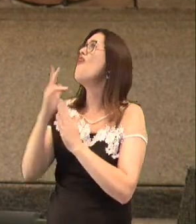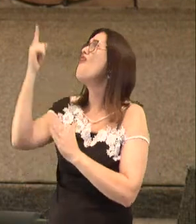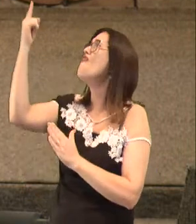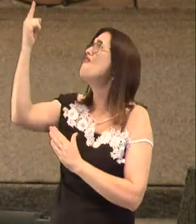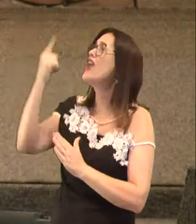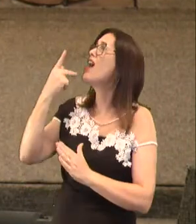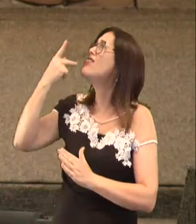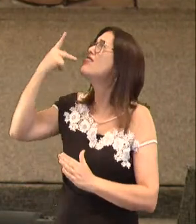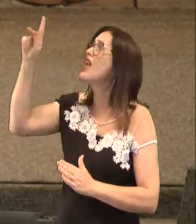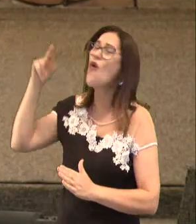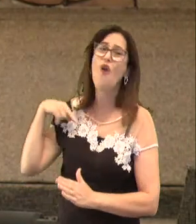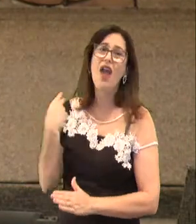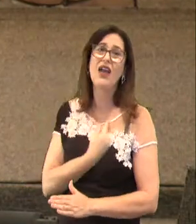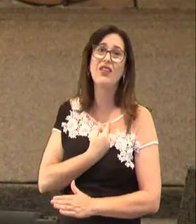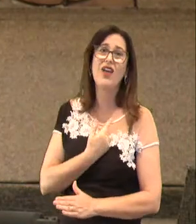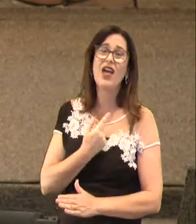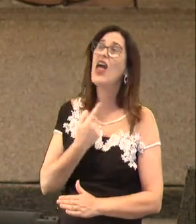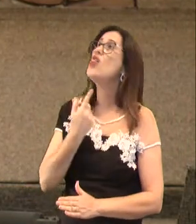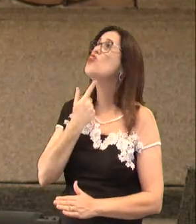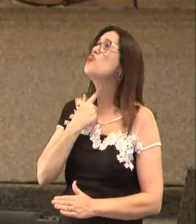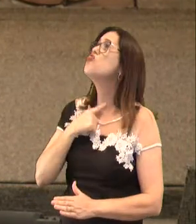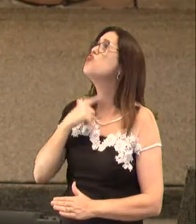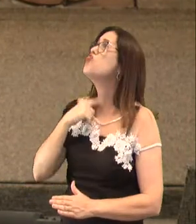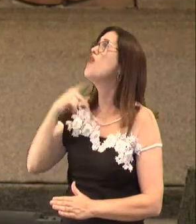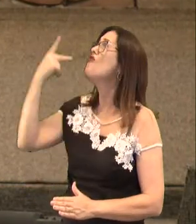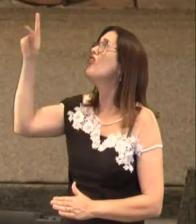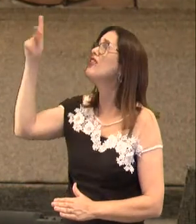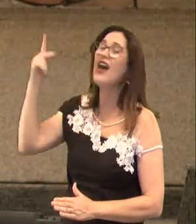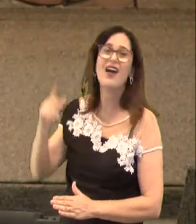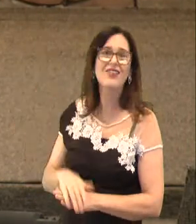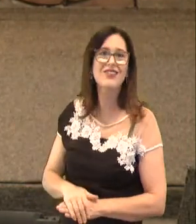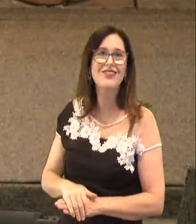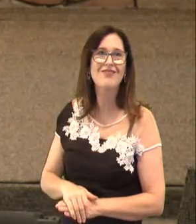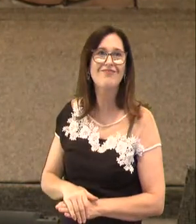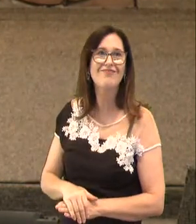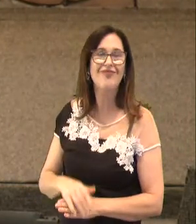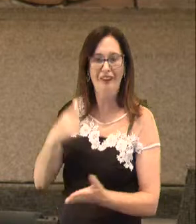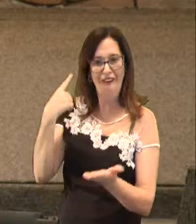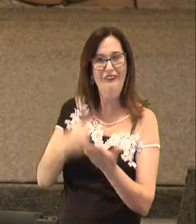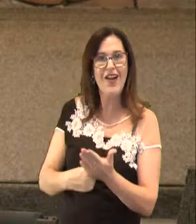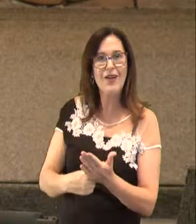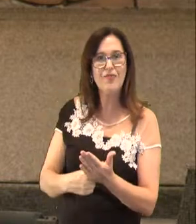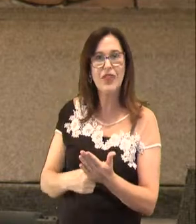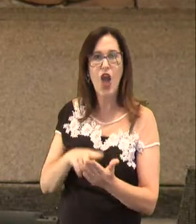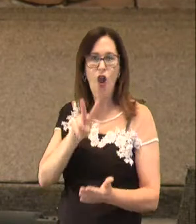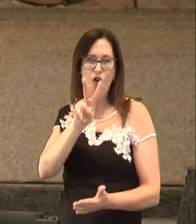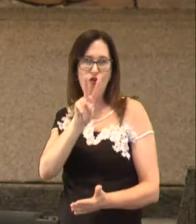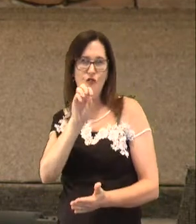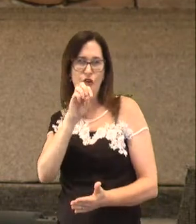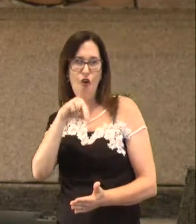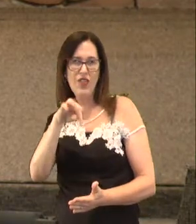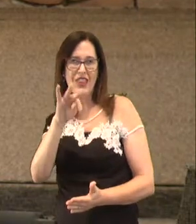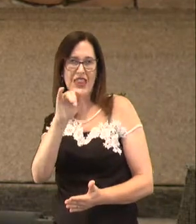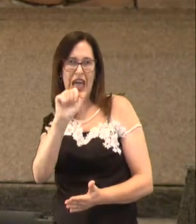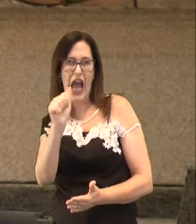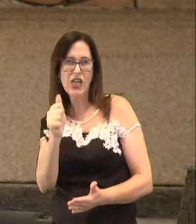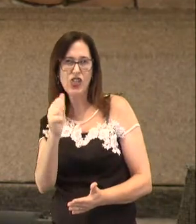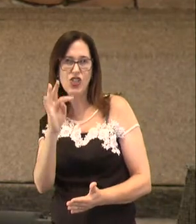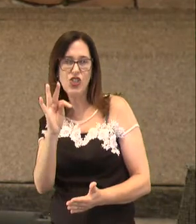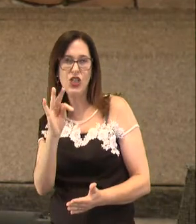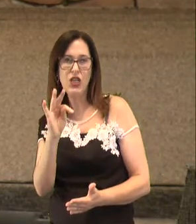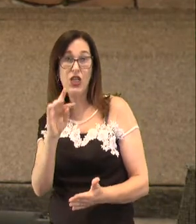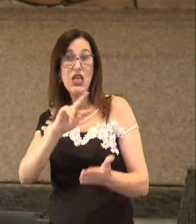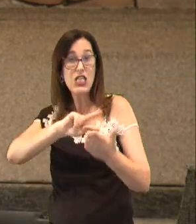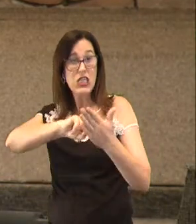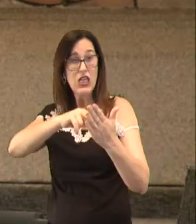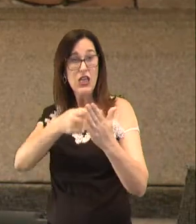e seja feita a tua vontade. Vontade, no original a palavra telema, que significa para